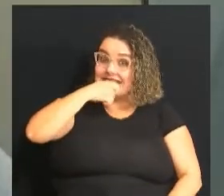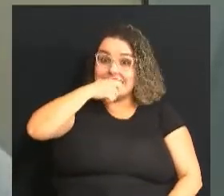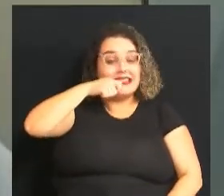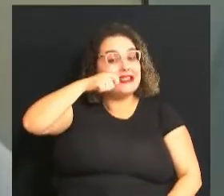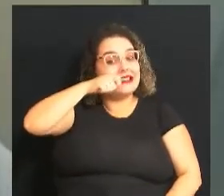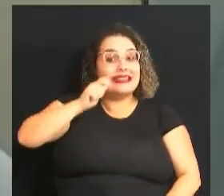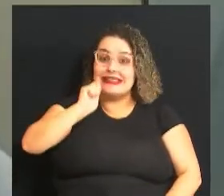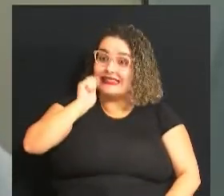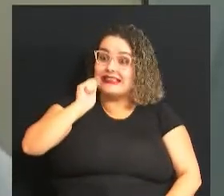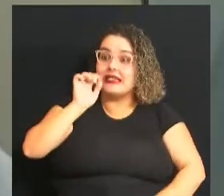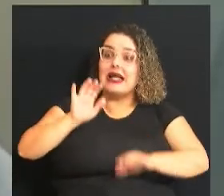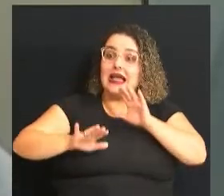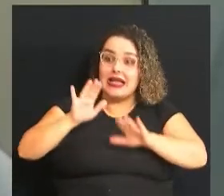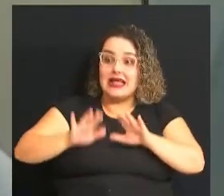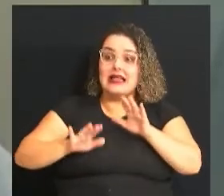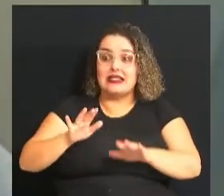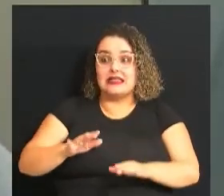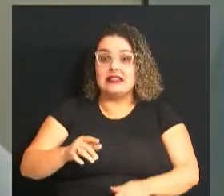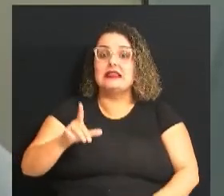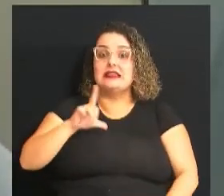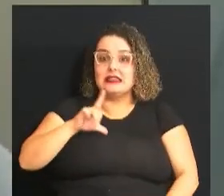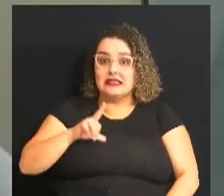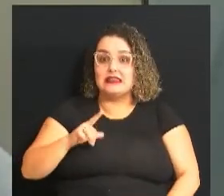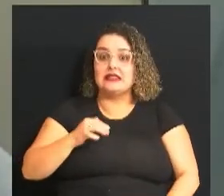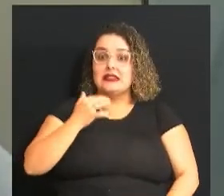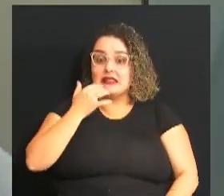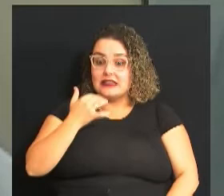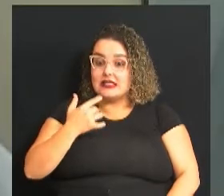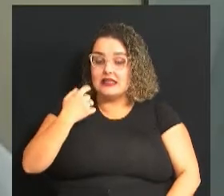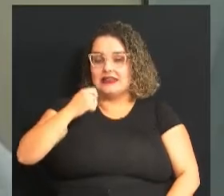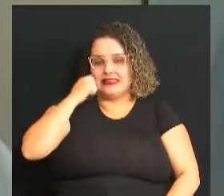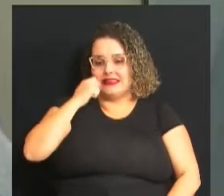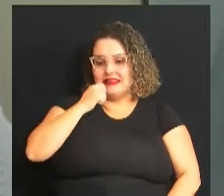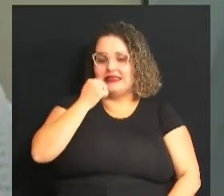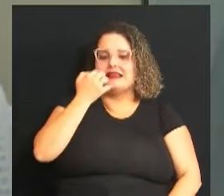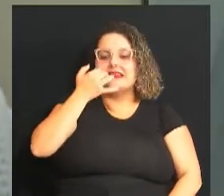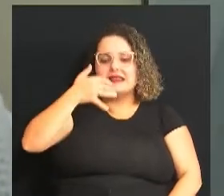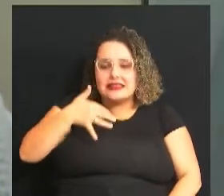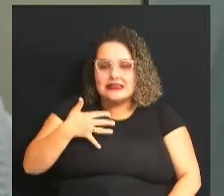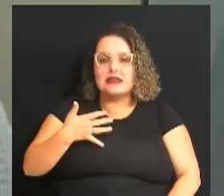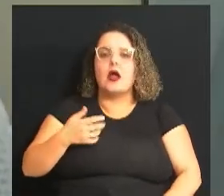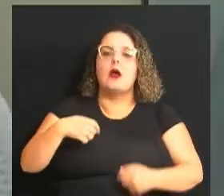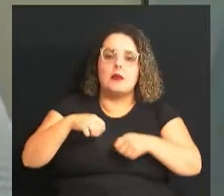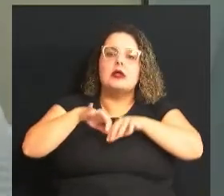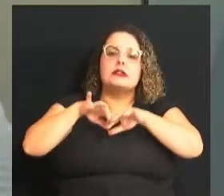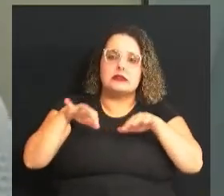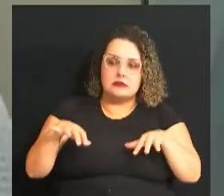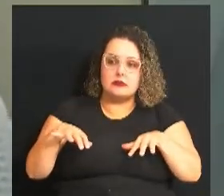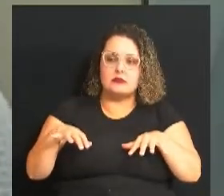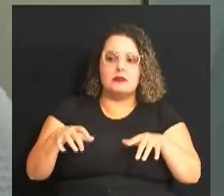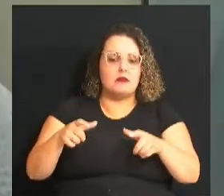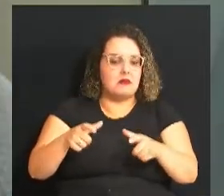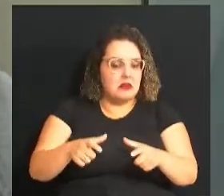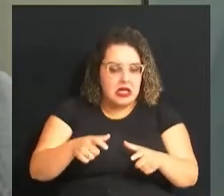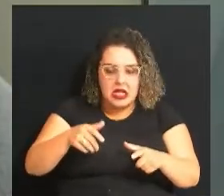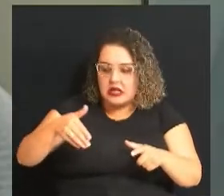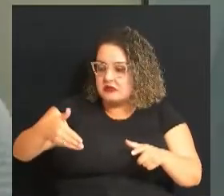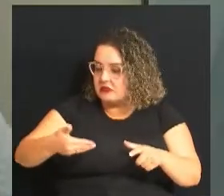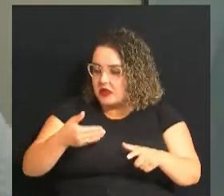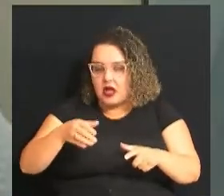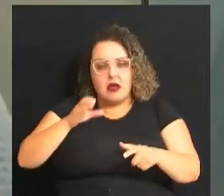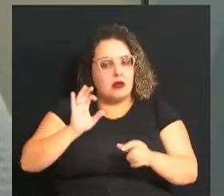porque algumas vezes há um sangramento ali durante a escovação. Mas prato, talher